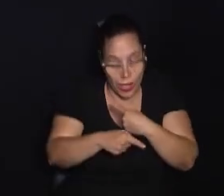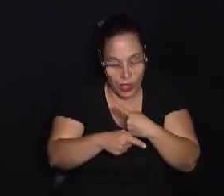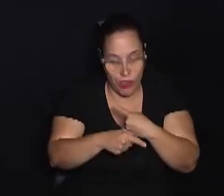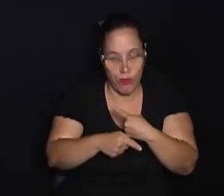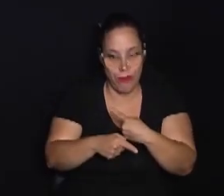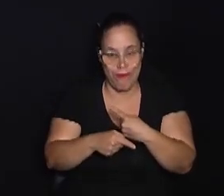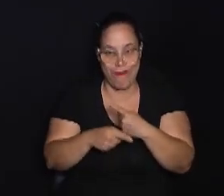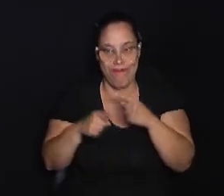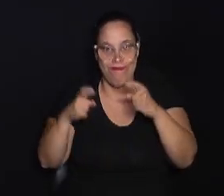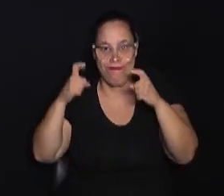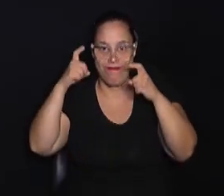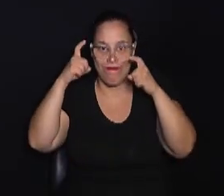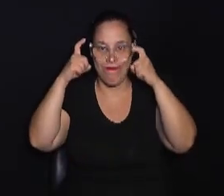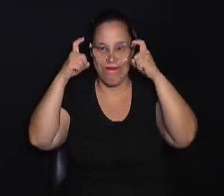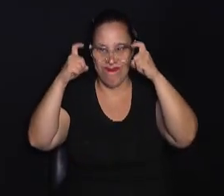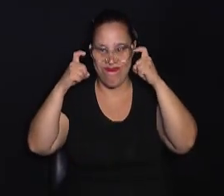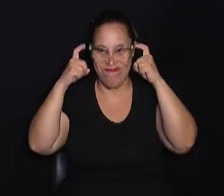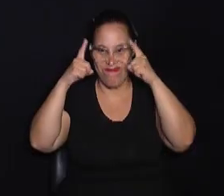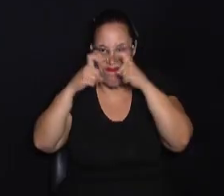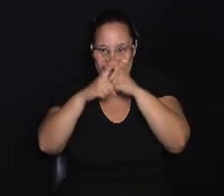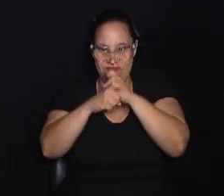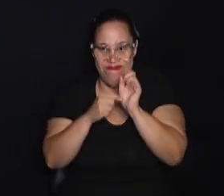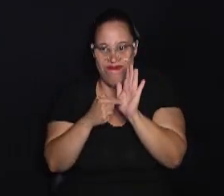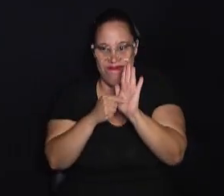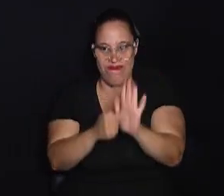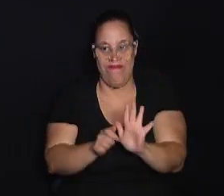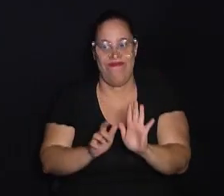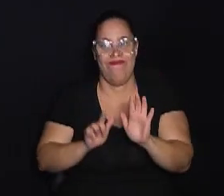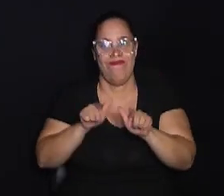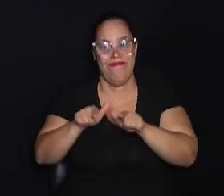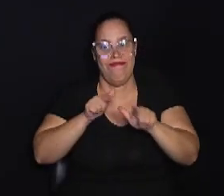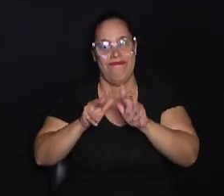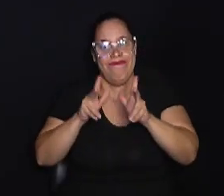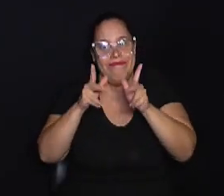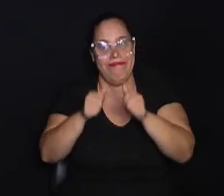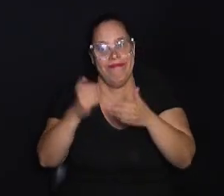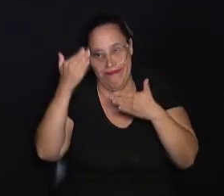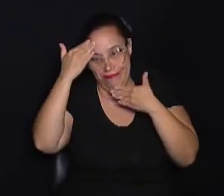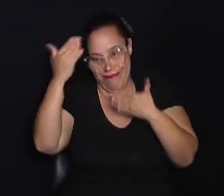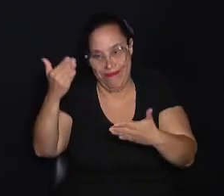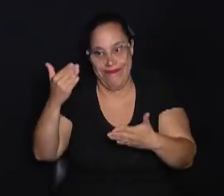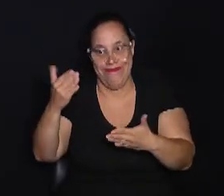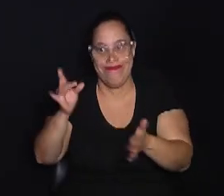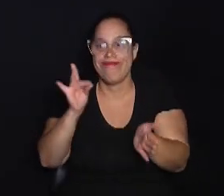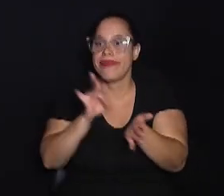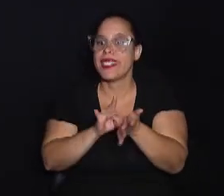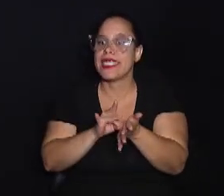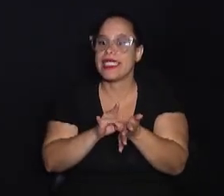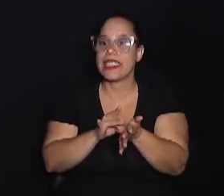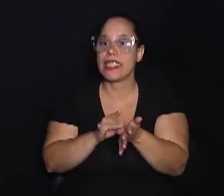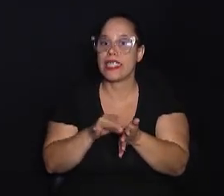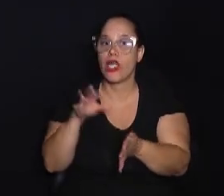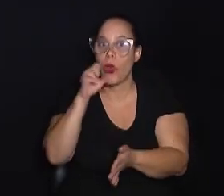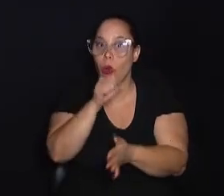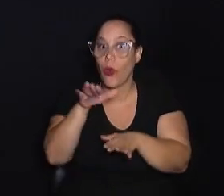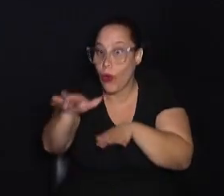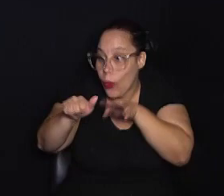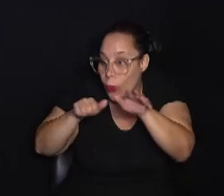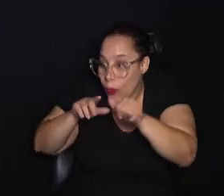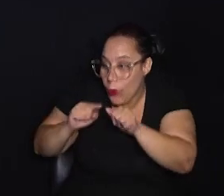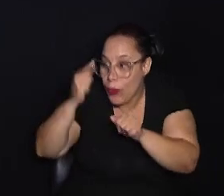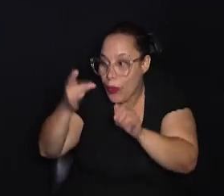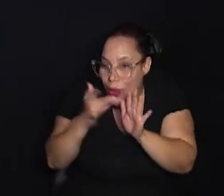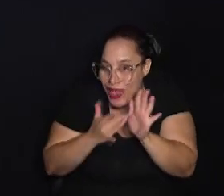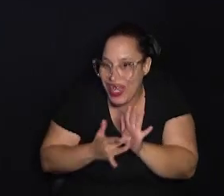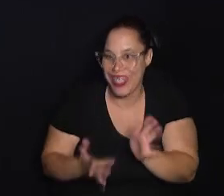vezes tem dificuldade de apresentar todo o trabalho que a gente faz. Então, agradeço aí. E quem sabe logo vocês me chamam para um próximo